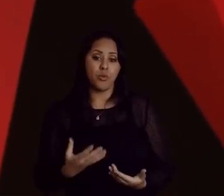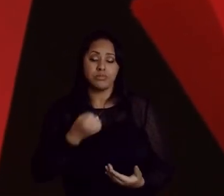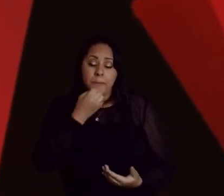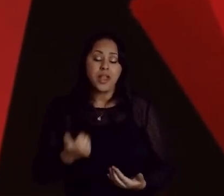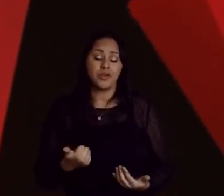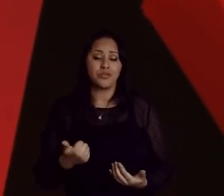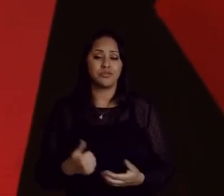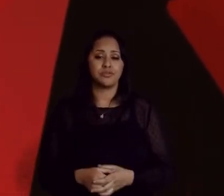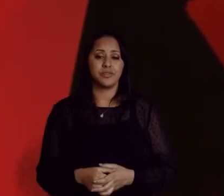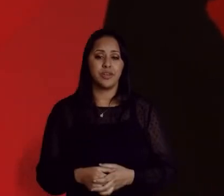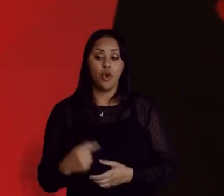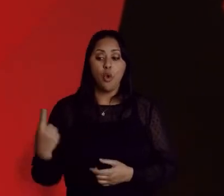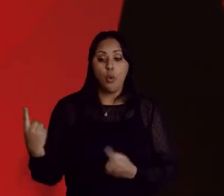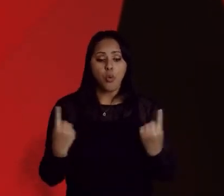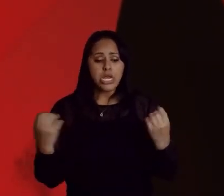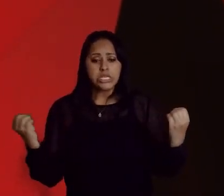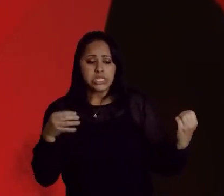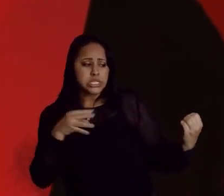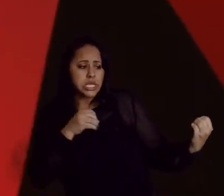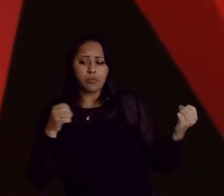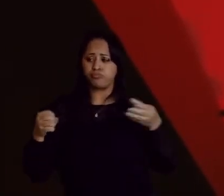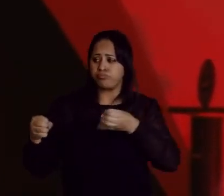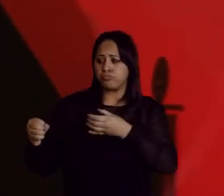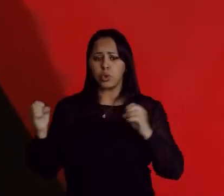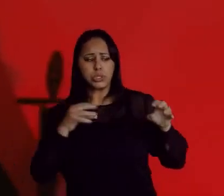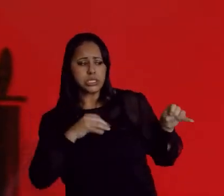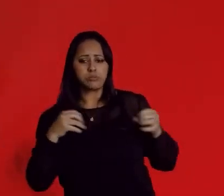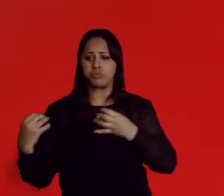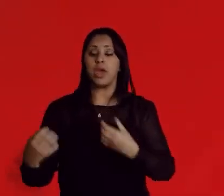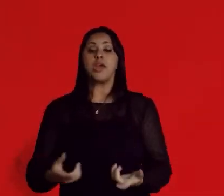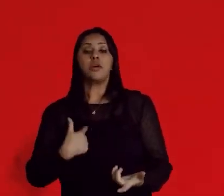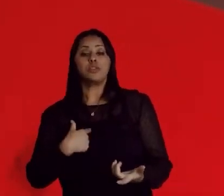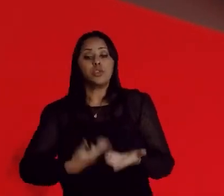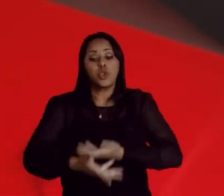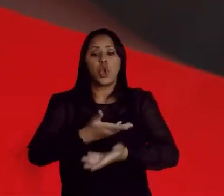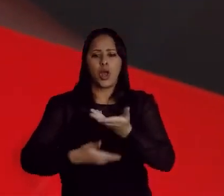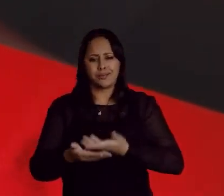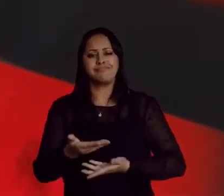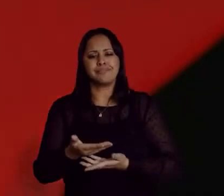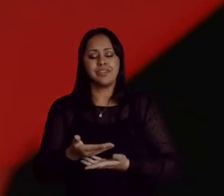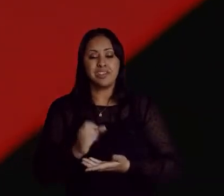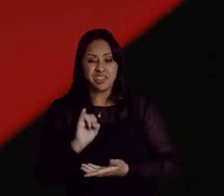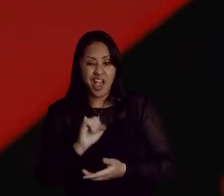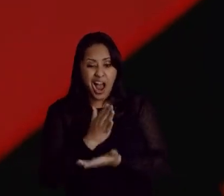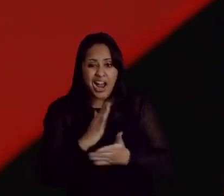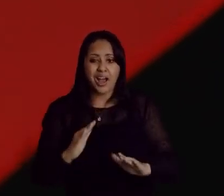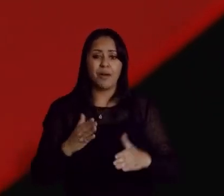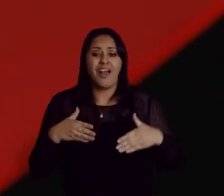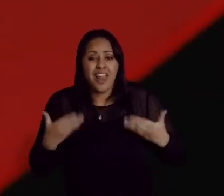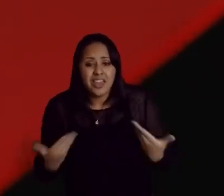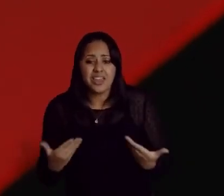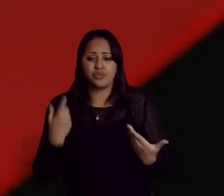relacionamento. Um cresce um com o outro. E se por um acaso acabar, de repente a alegria e o prazer no seu